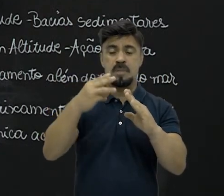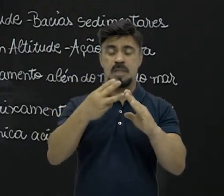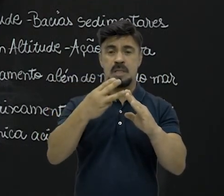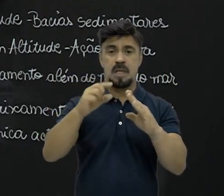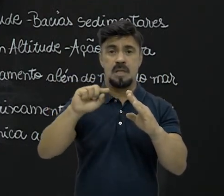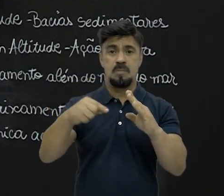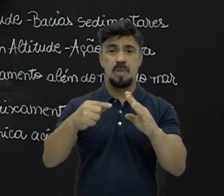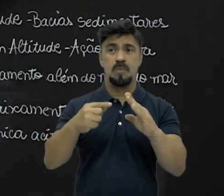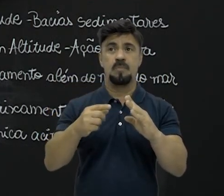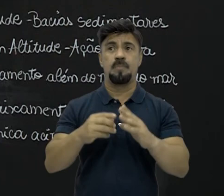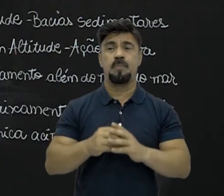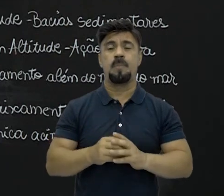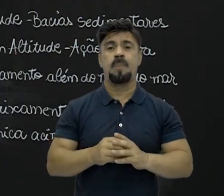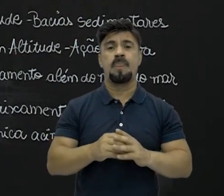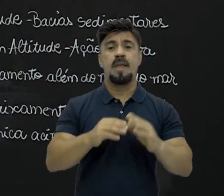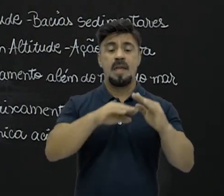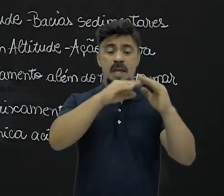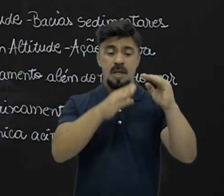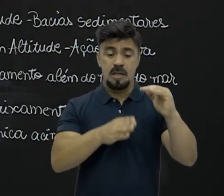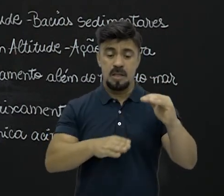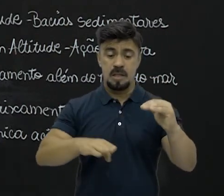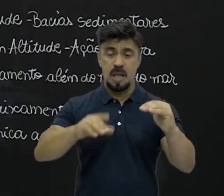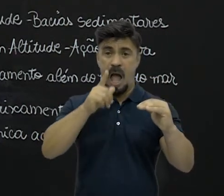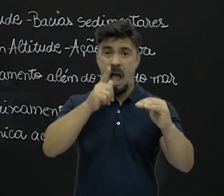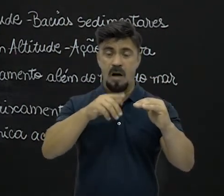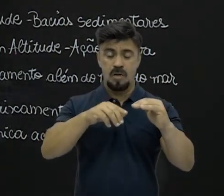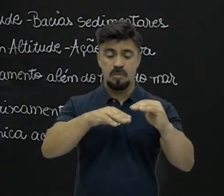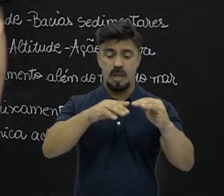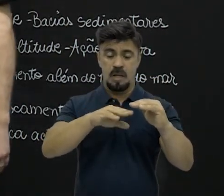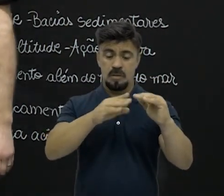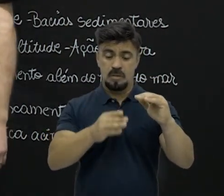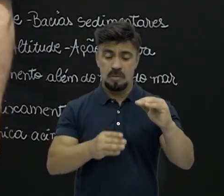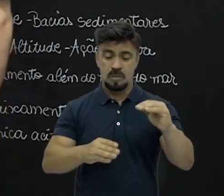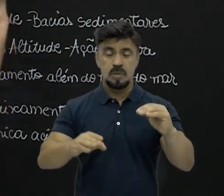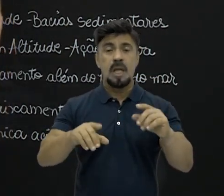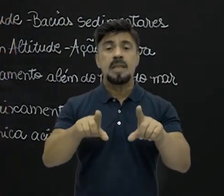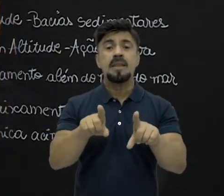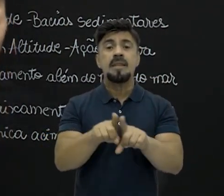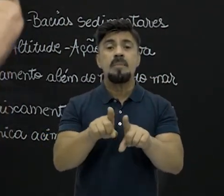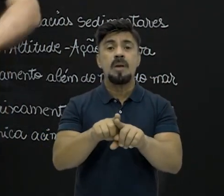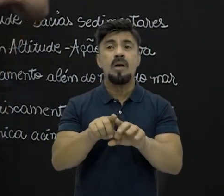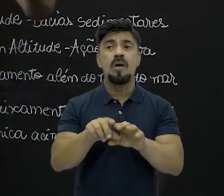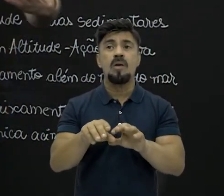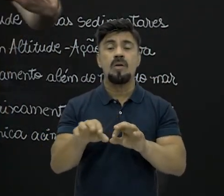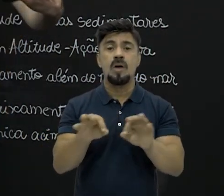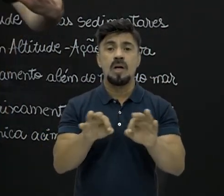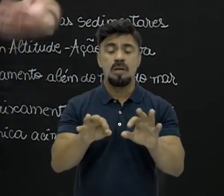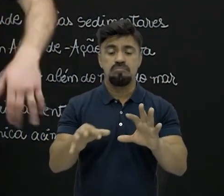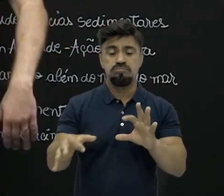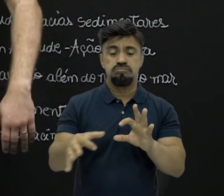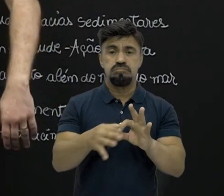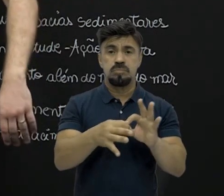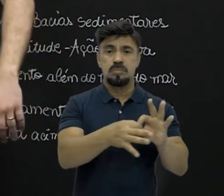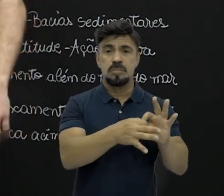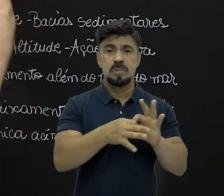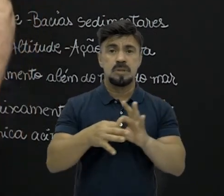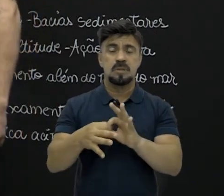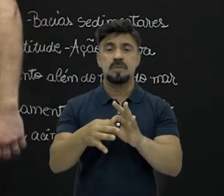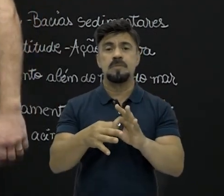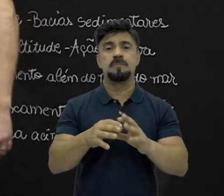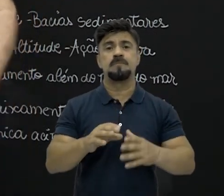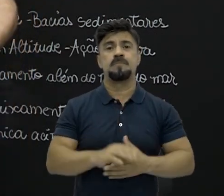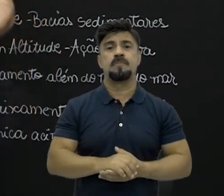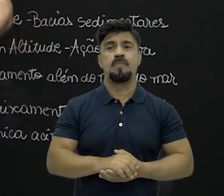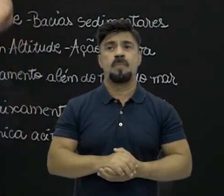abaixo do nível do mar vai ser absoluta, se acima vai ser relativa. Assim como a organização da estrutura das bacias sedimentares e dos